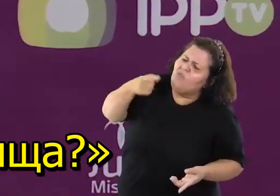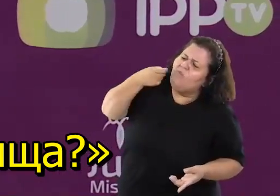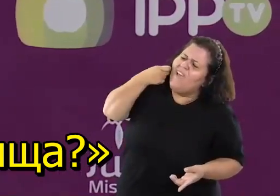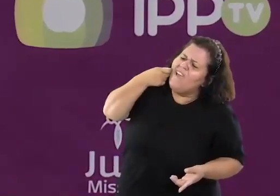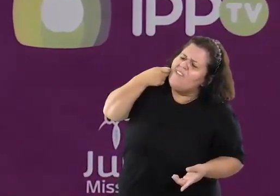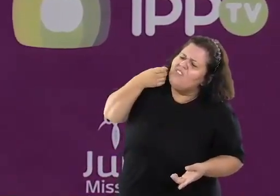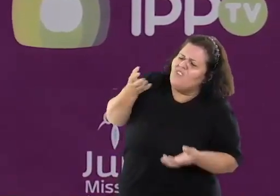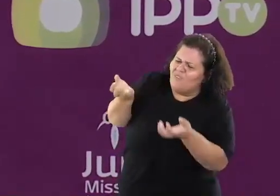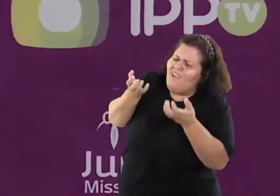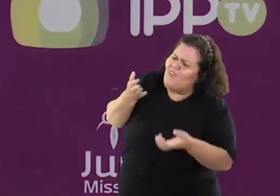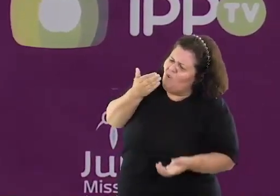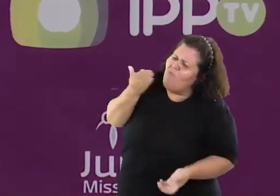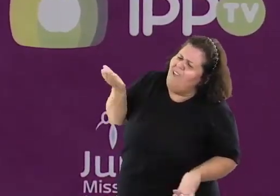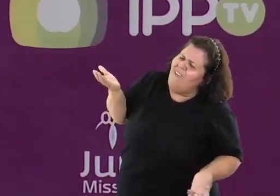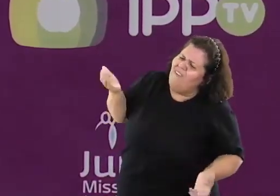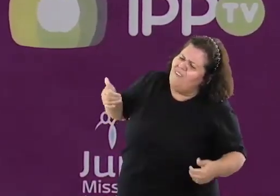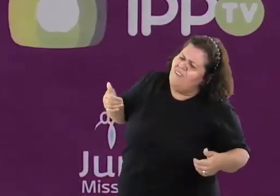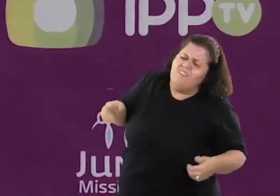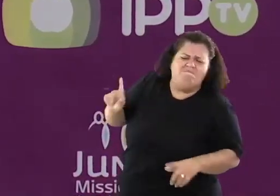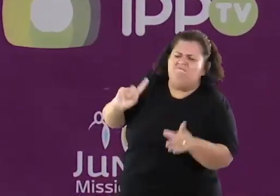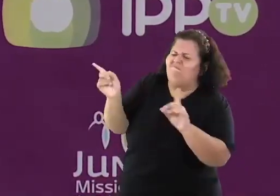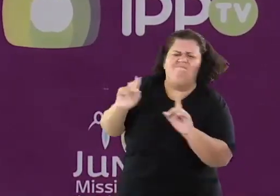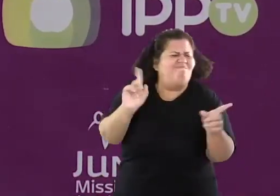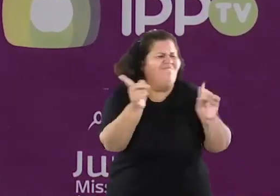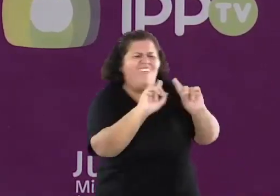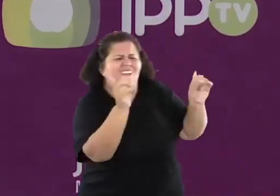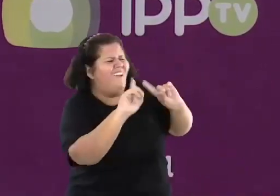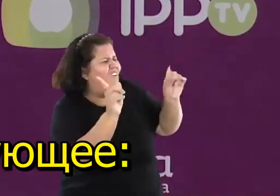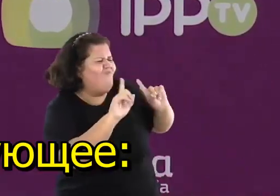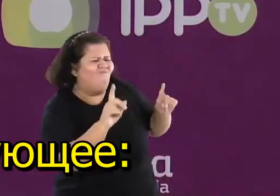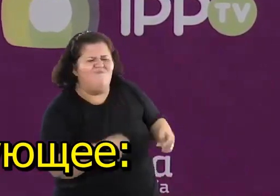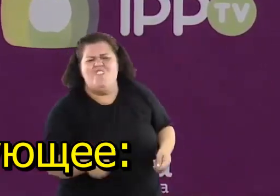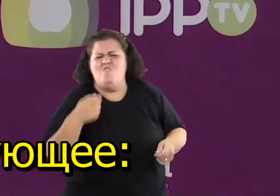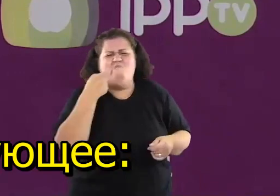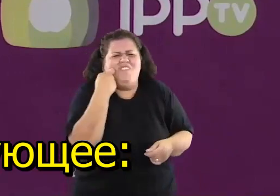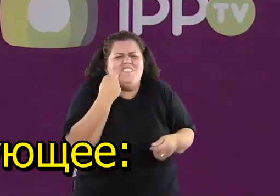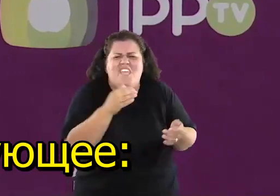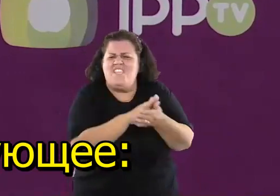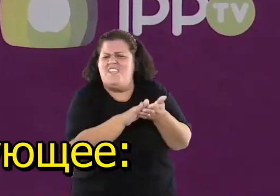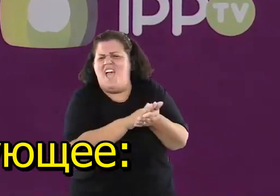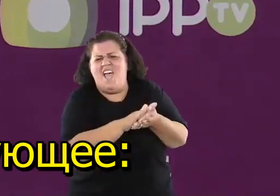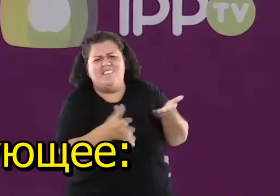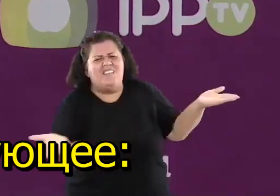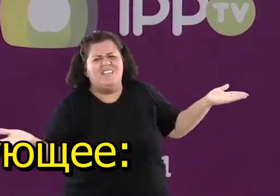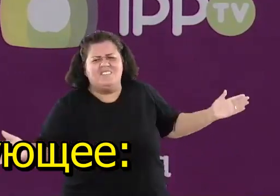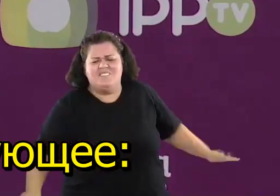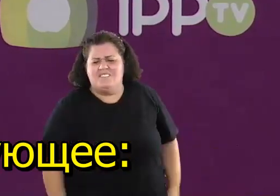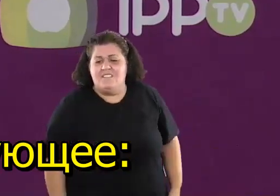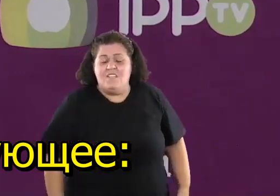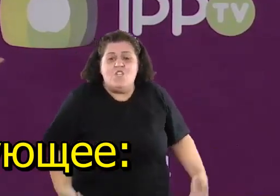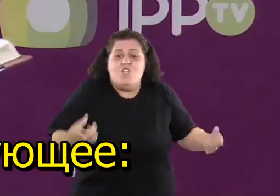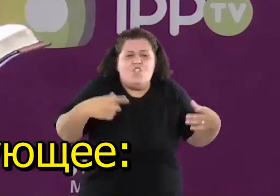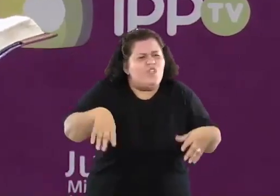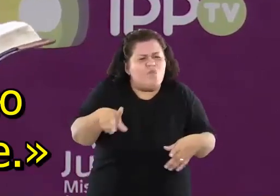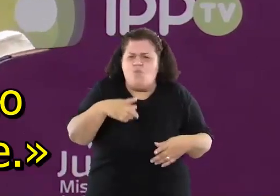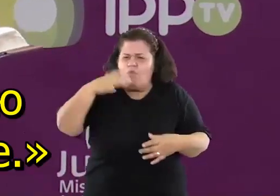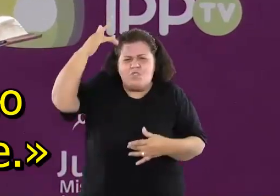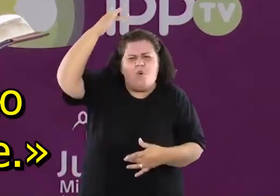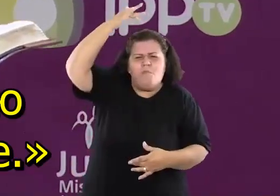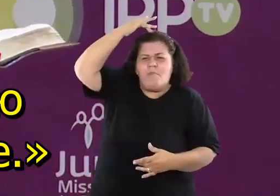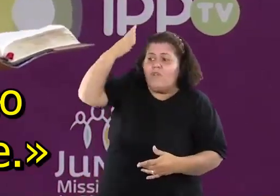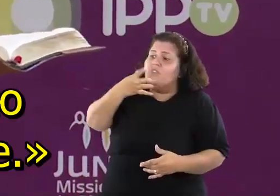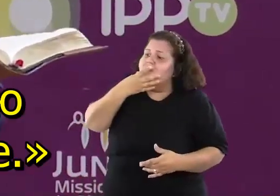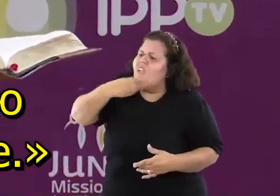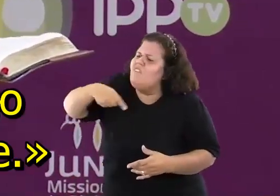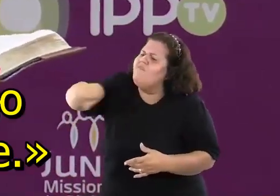comer? E eles responderam: não. E o desconhecido para eles diz assim: